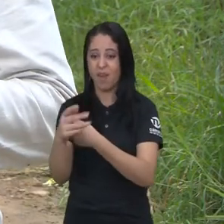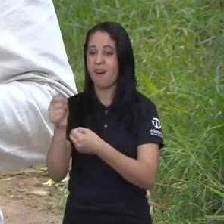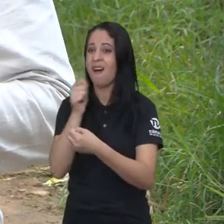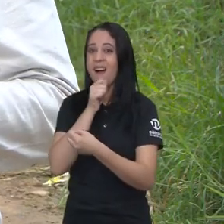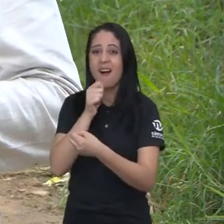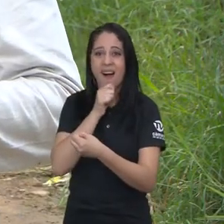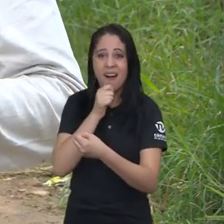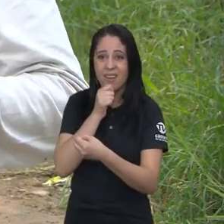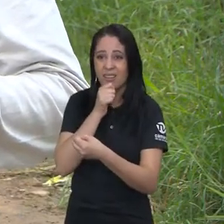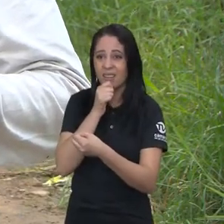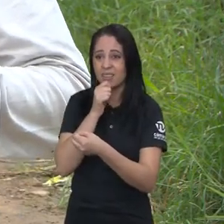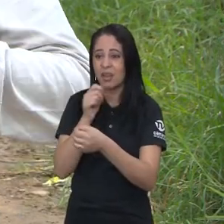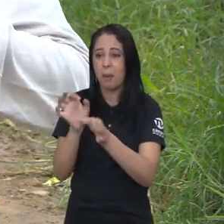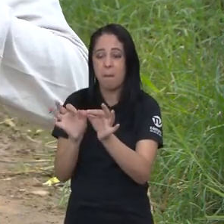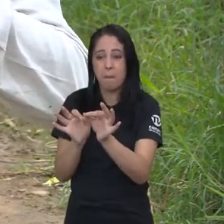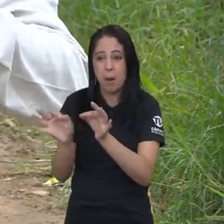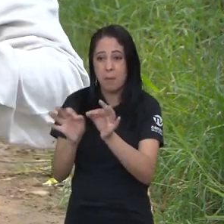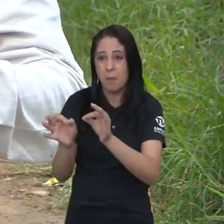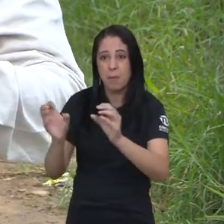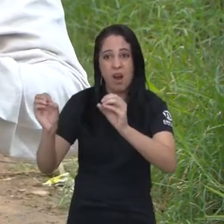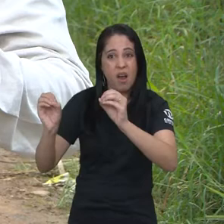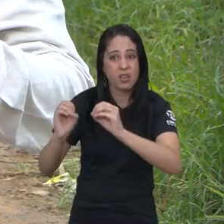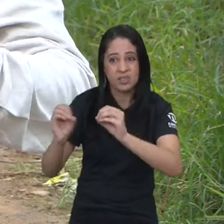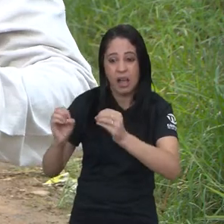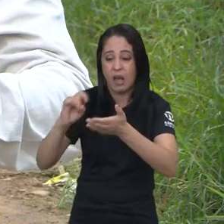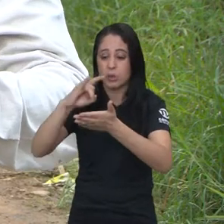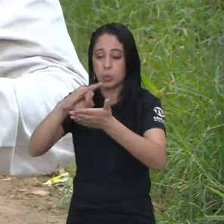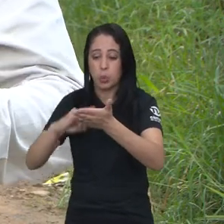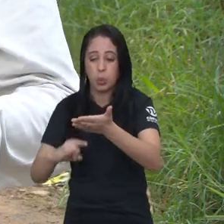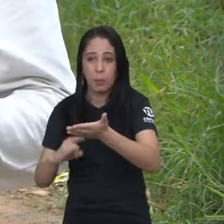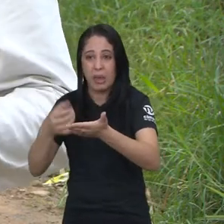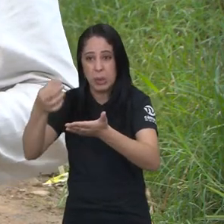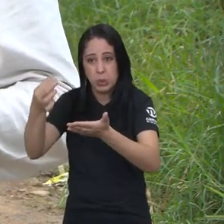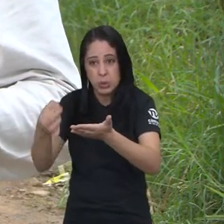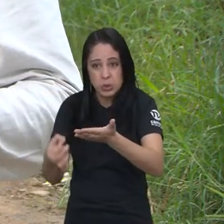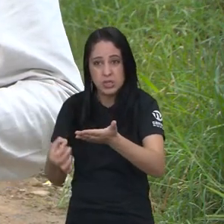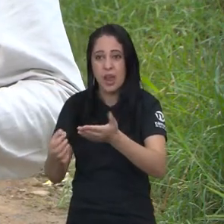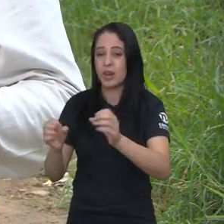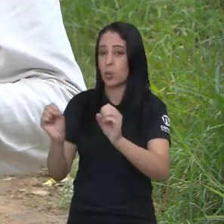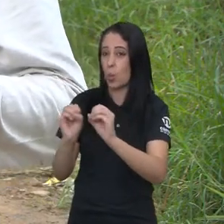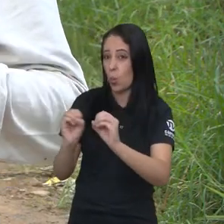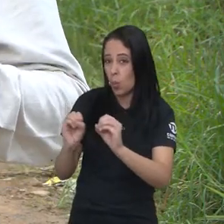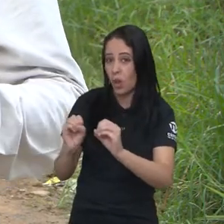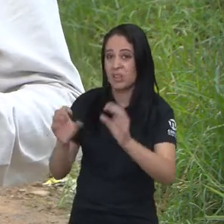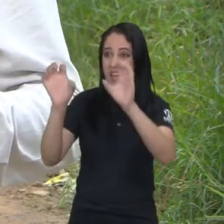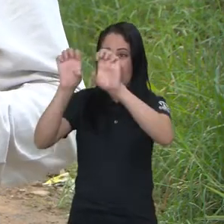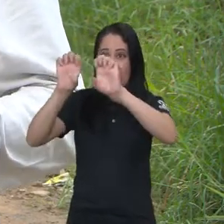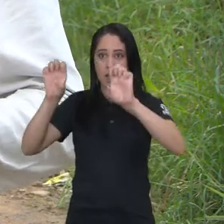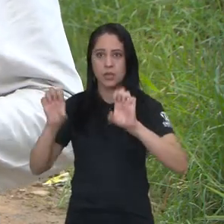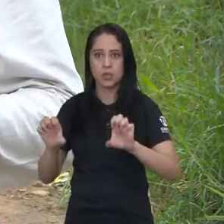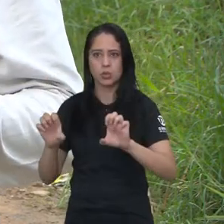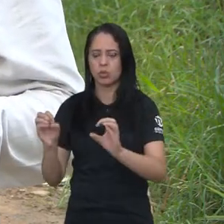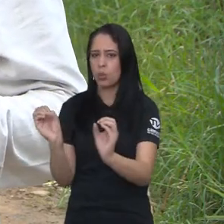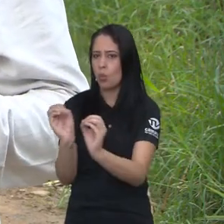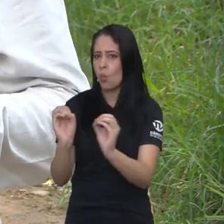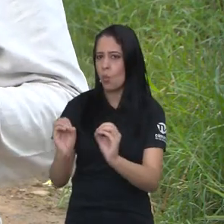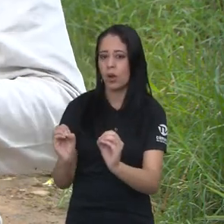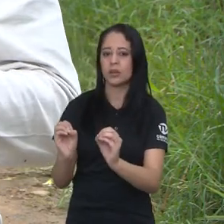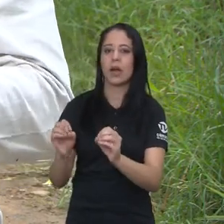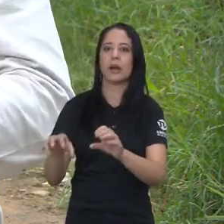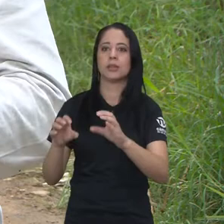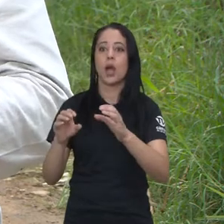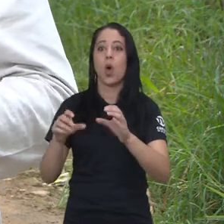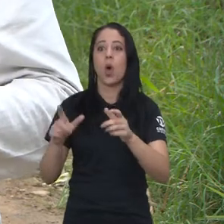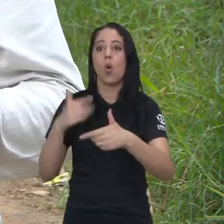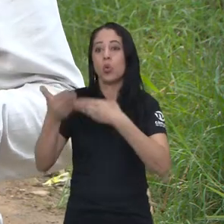não consegui trazer através a régua após regularização a questão de estrutura aqui que é o